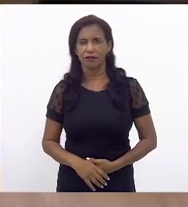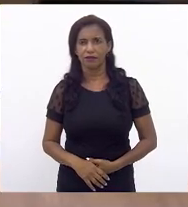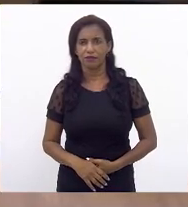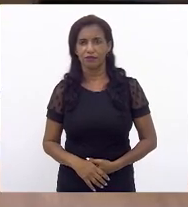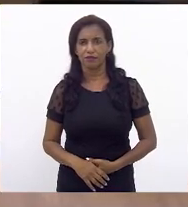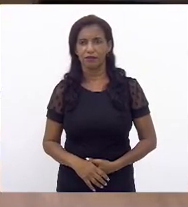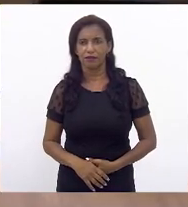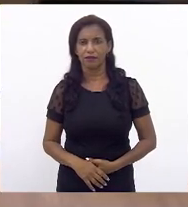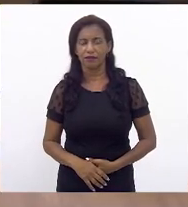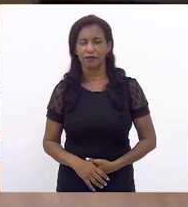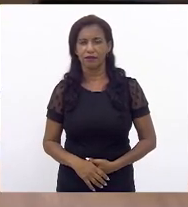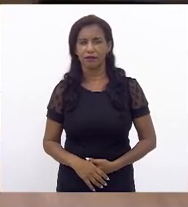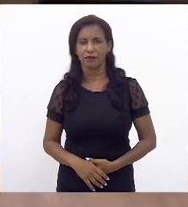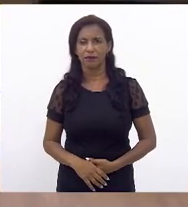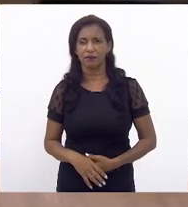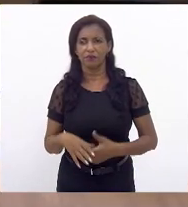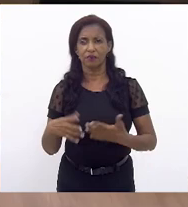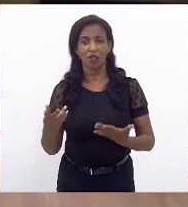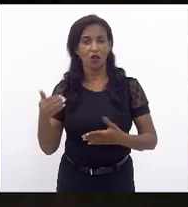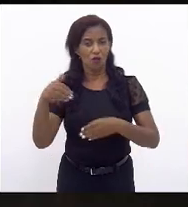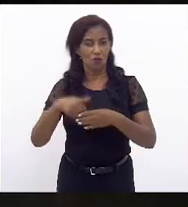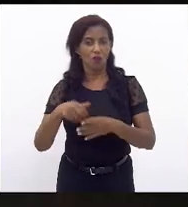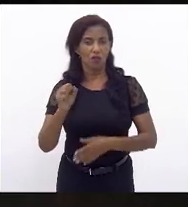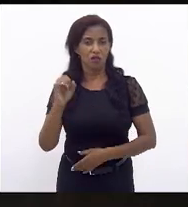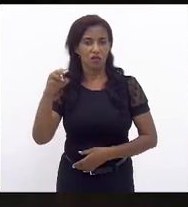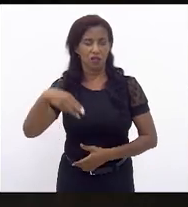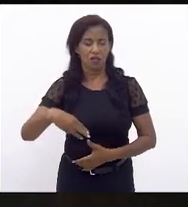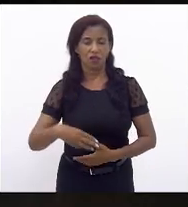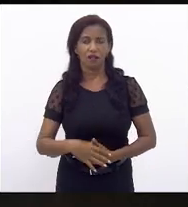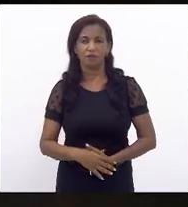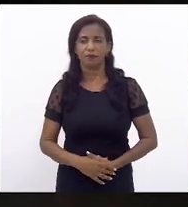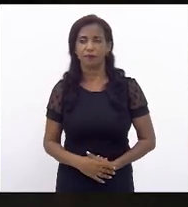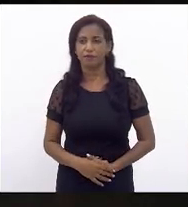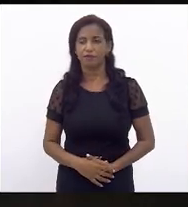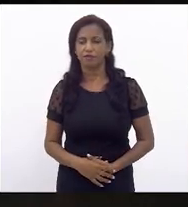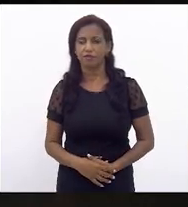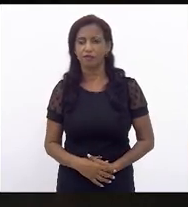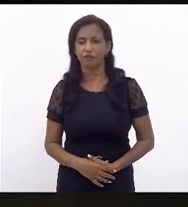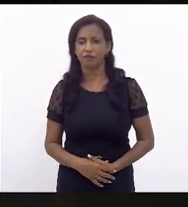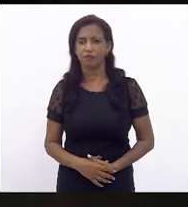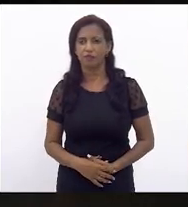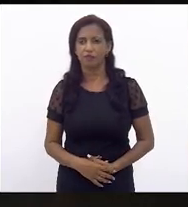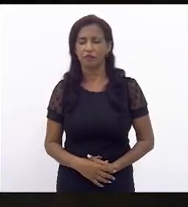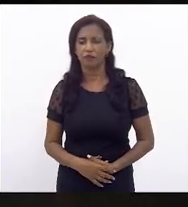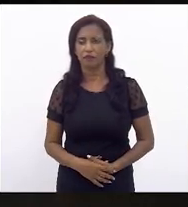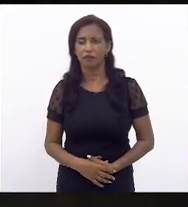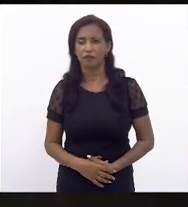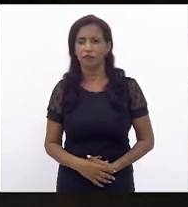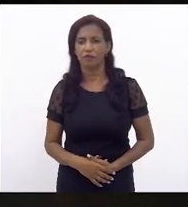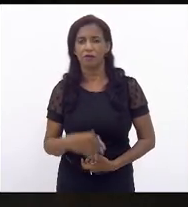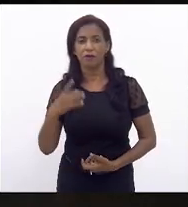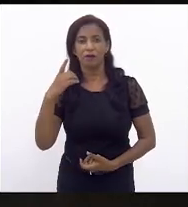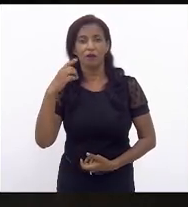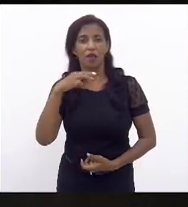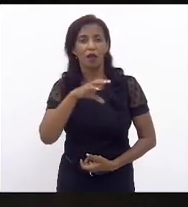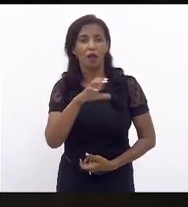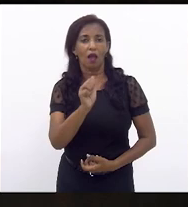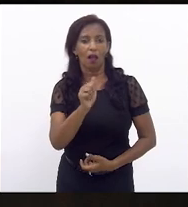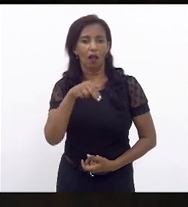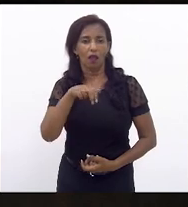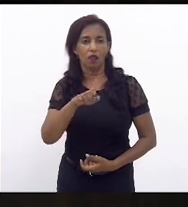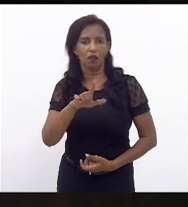Marcelo do Seu Dinho vota sim, senhora presidente. Vota sim o deputado Marcelo do Seu Dinho. Deputado Márcio